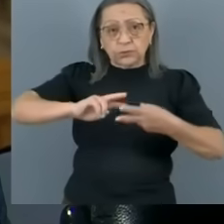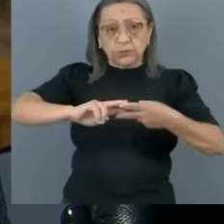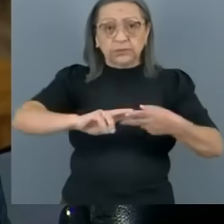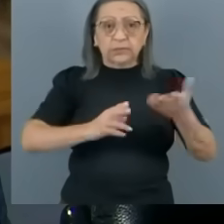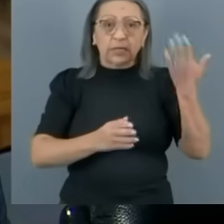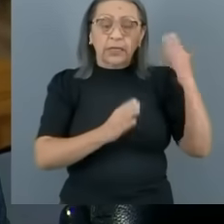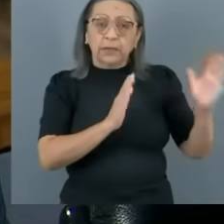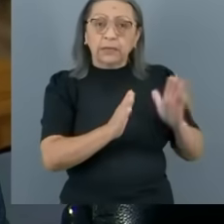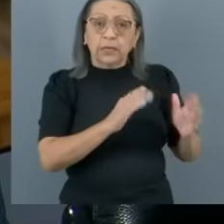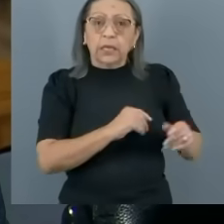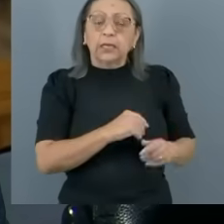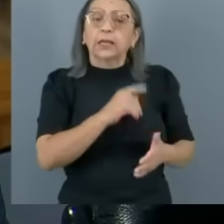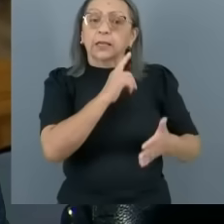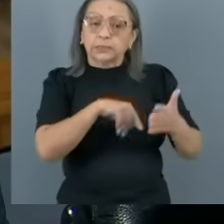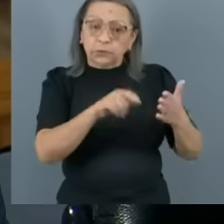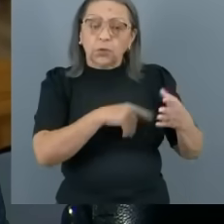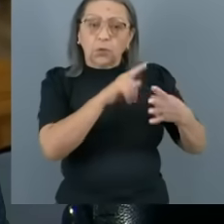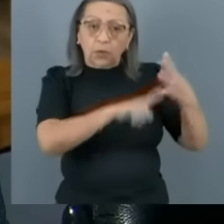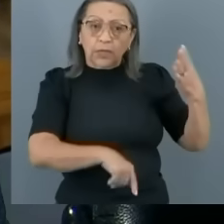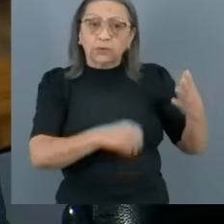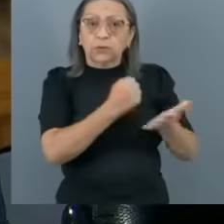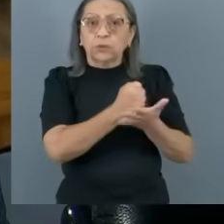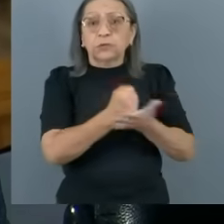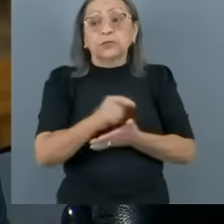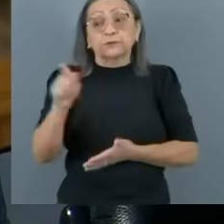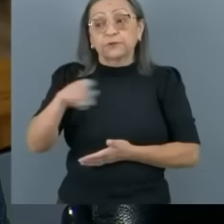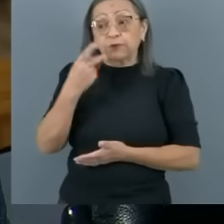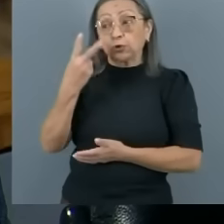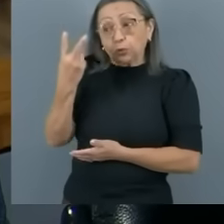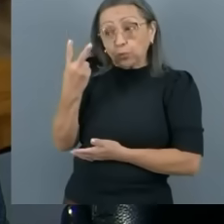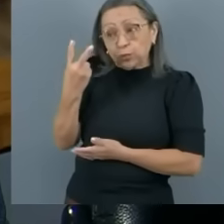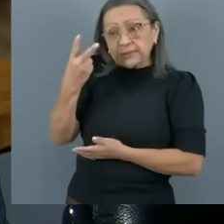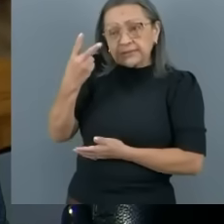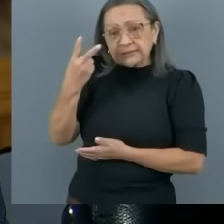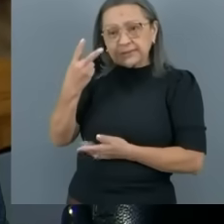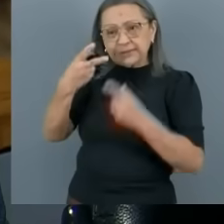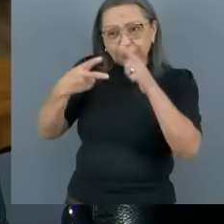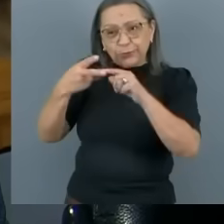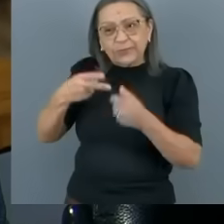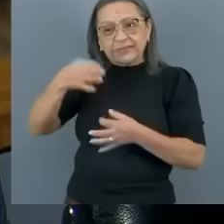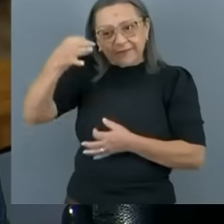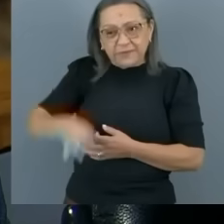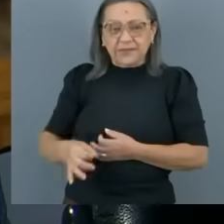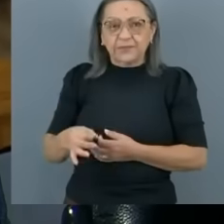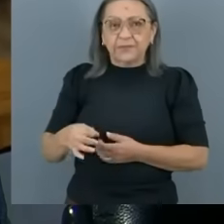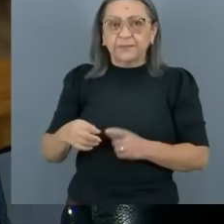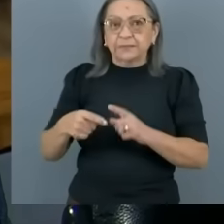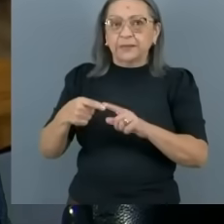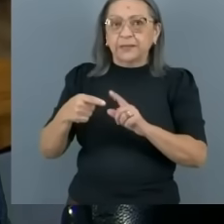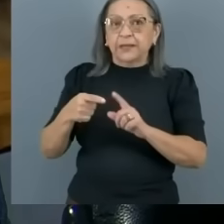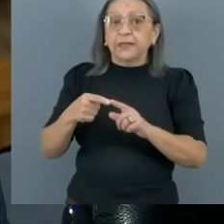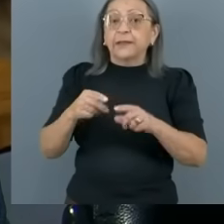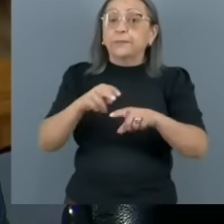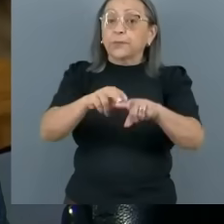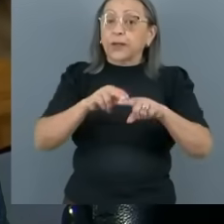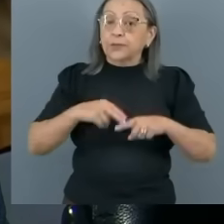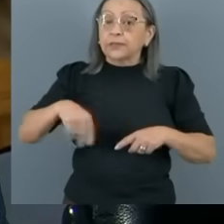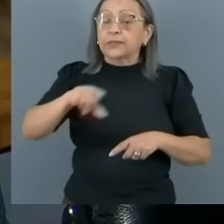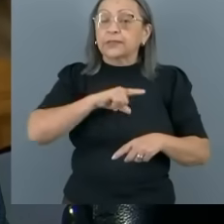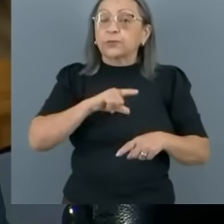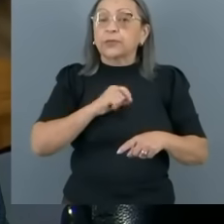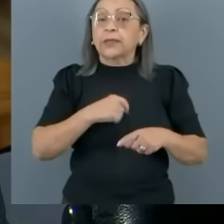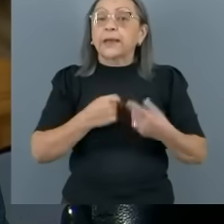rescindiu 4 ACT, e Vossa Excelência fez 2 afirmações. 2. A primeira, que em função dessa ação que a senhora